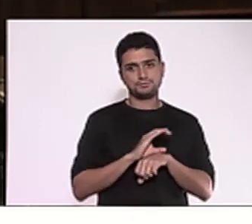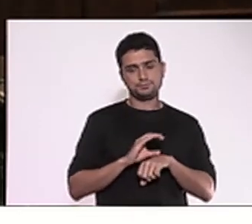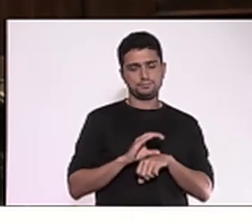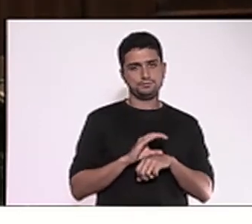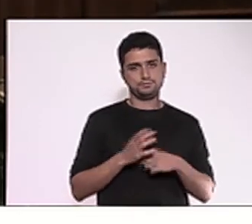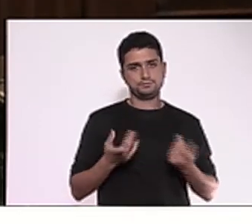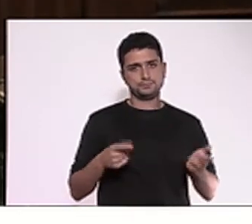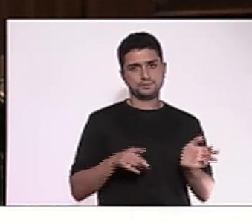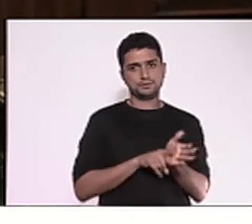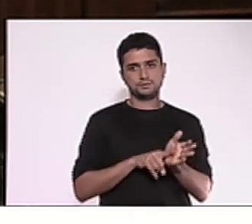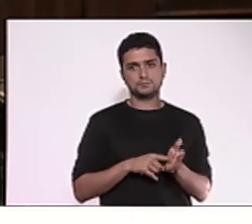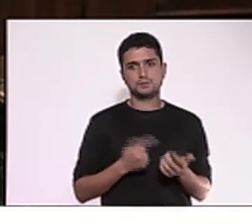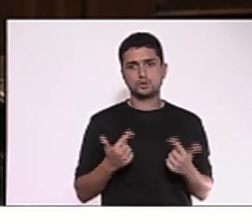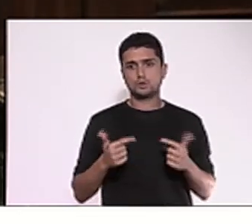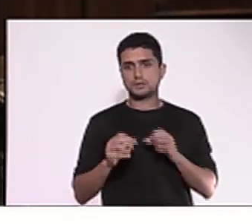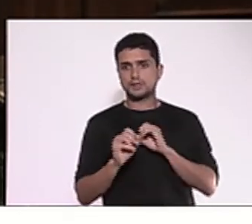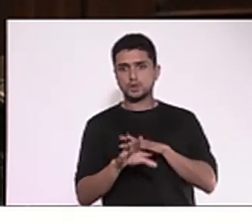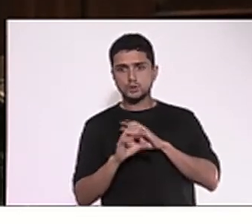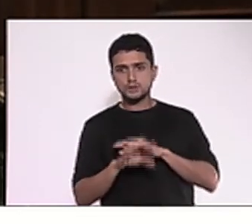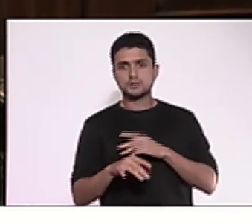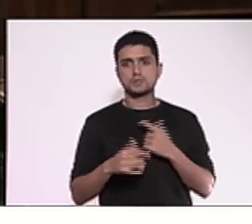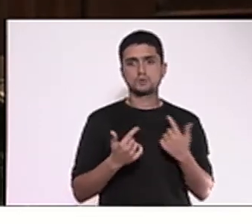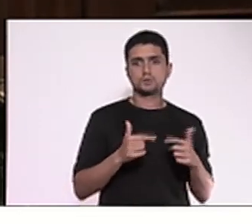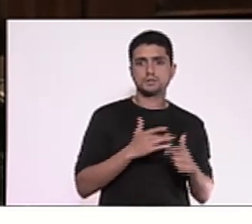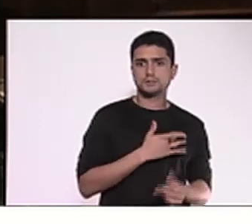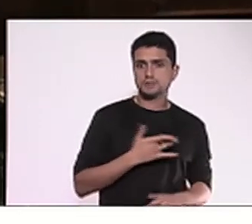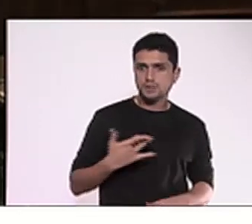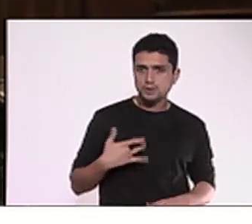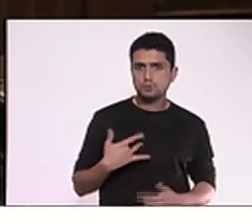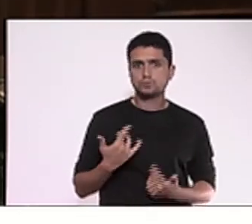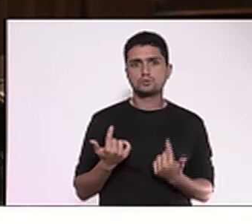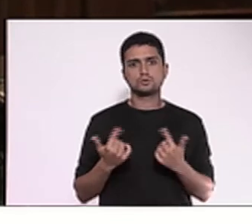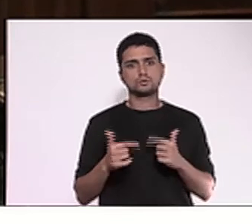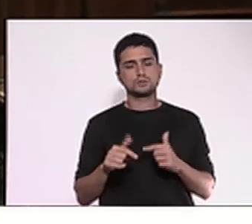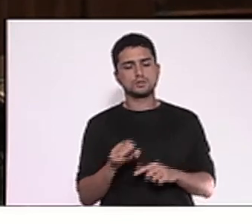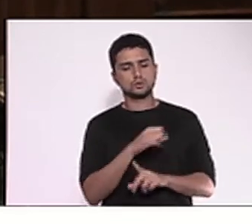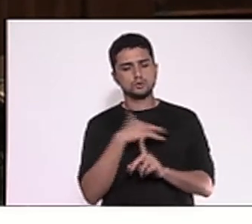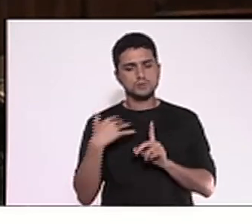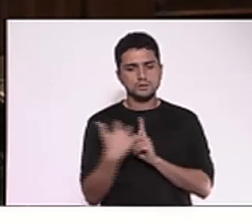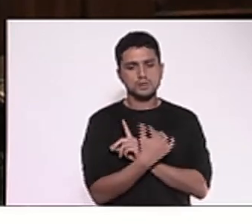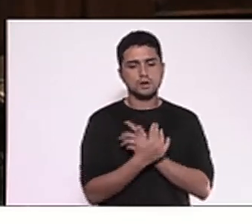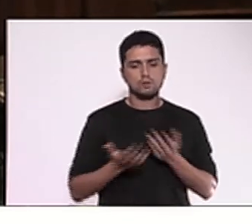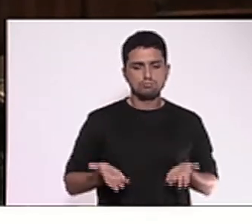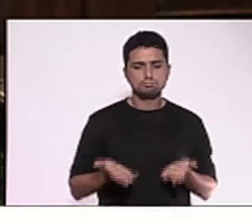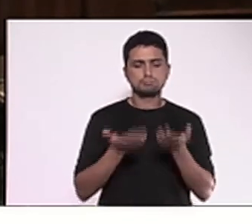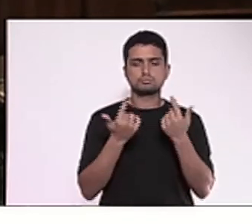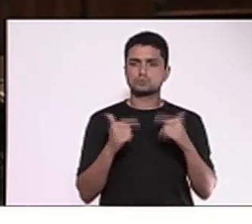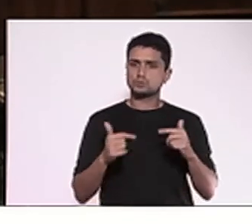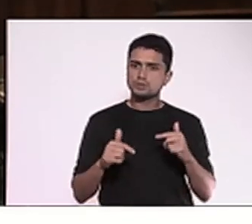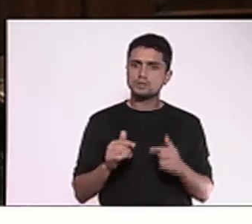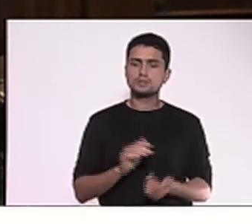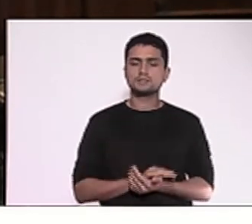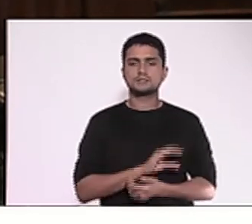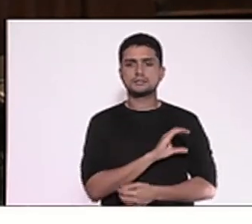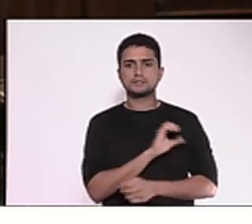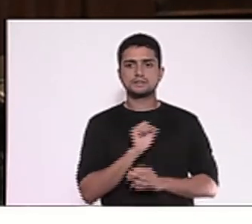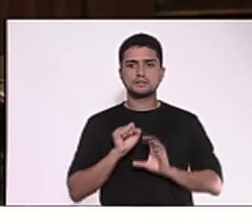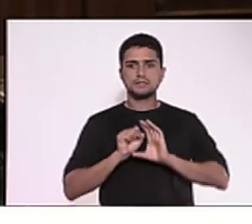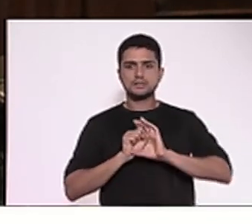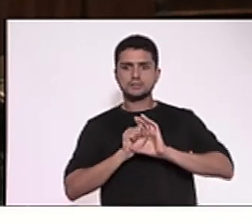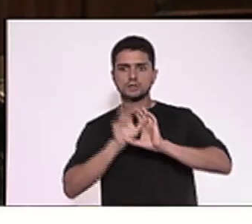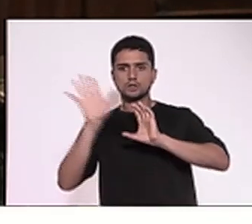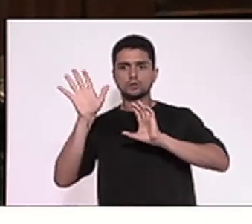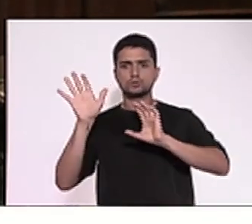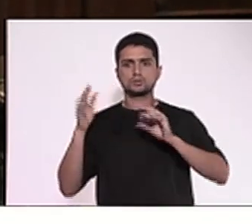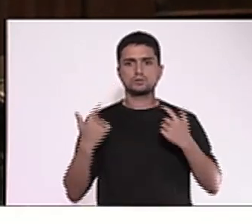receita vinculada à educação, se não houver receita vinculada ao tripé da Seguridade Social, se não houver receita vinculada à ciência e tecnologia.